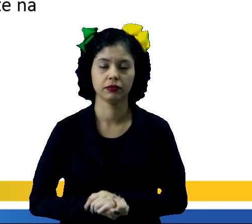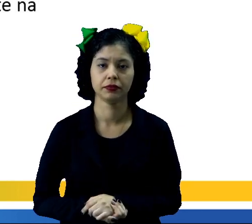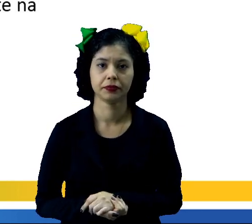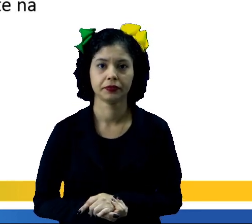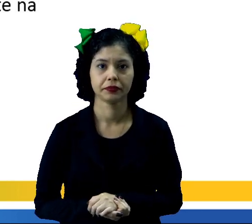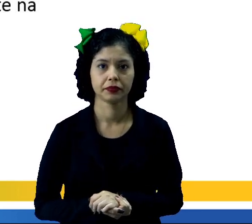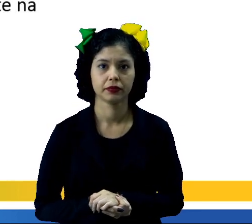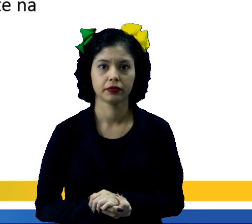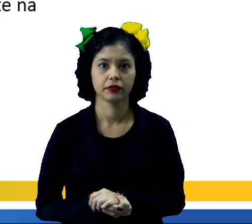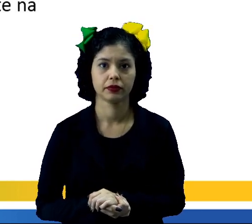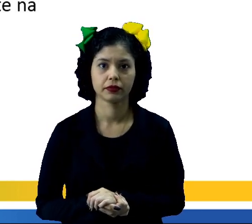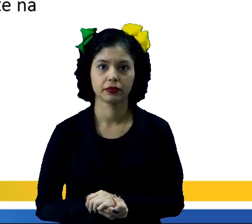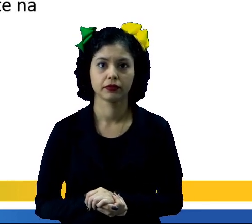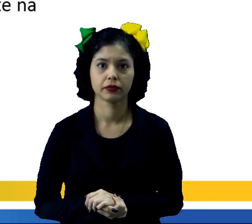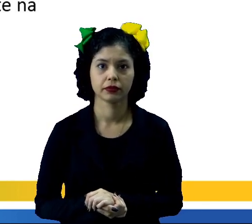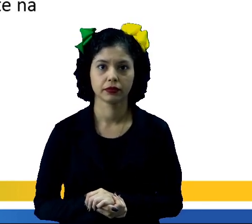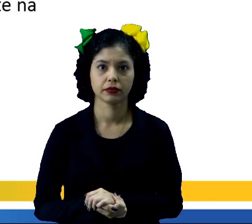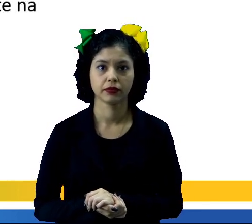lá, pensando um pouquinho.